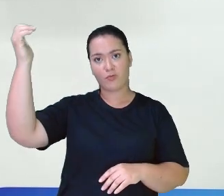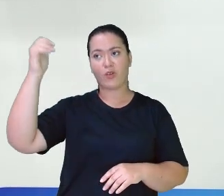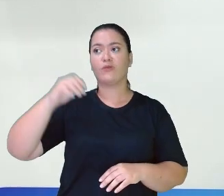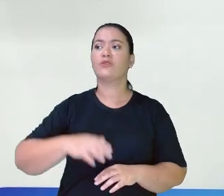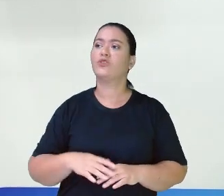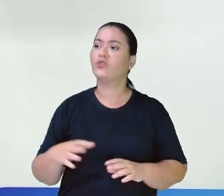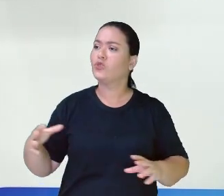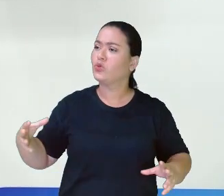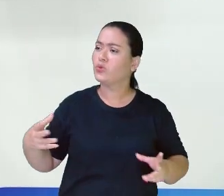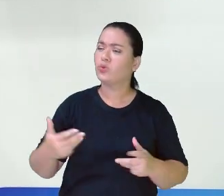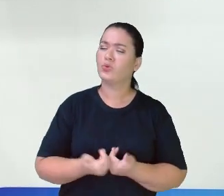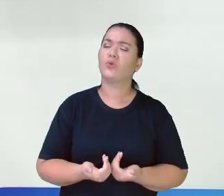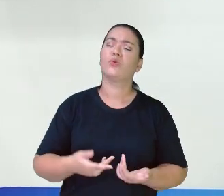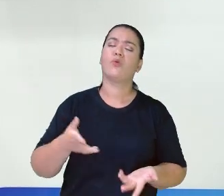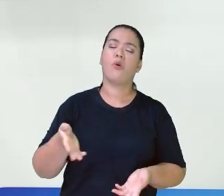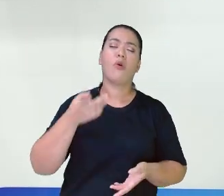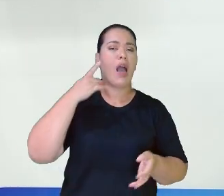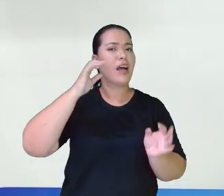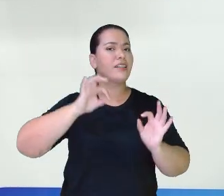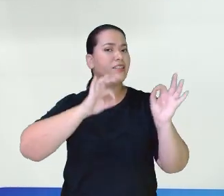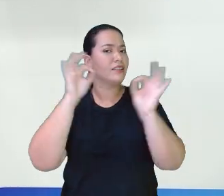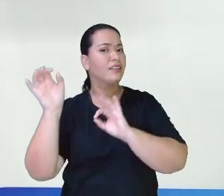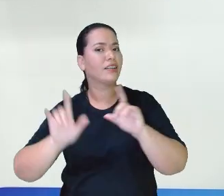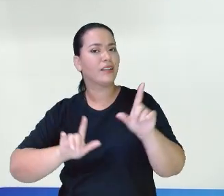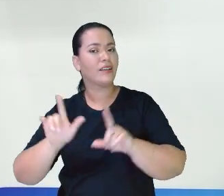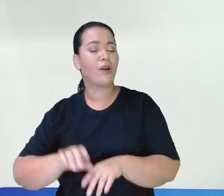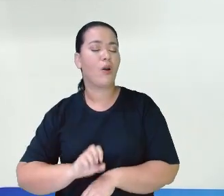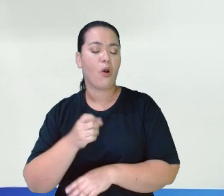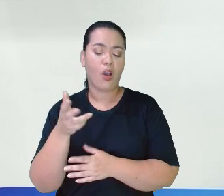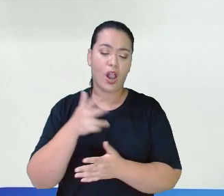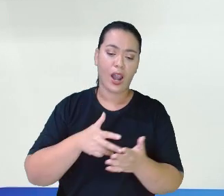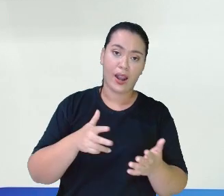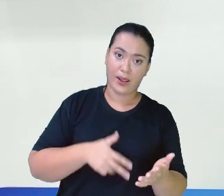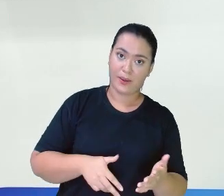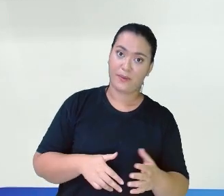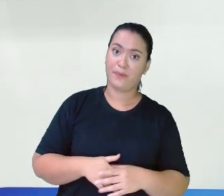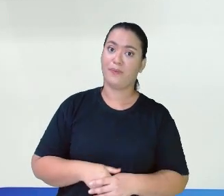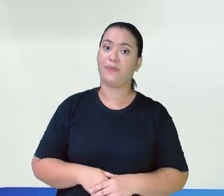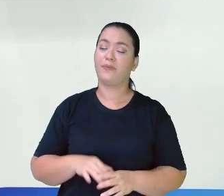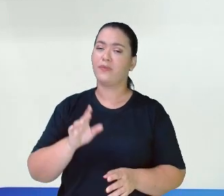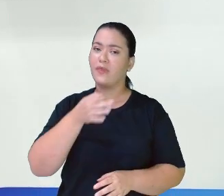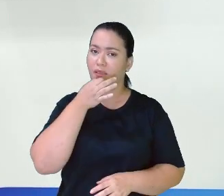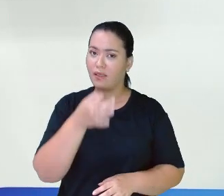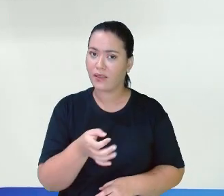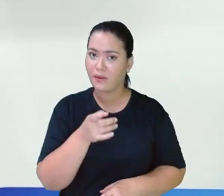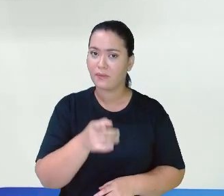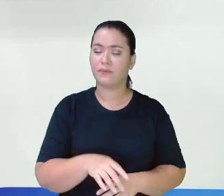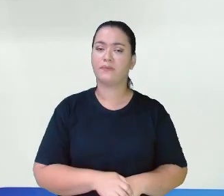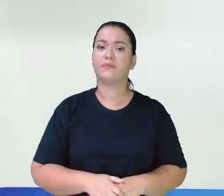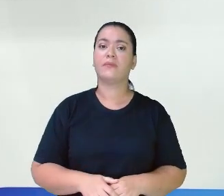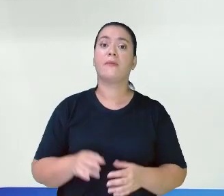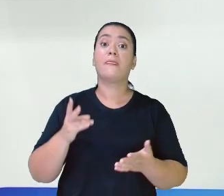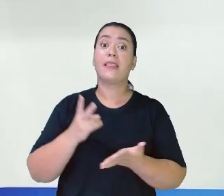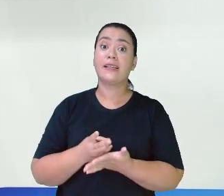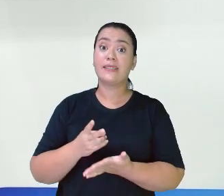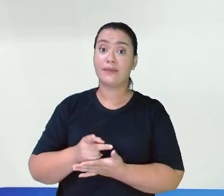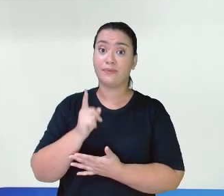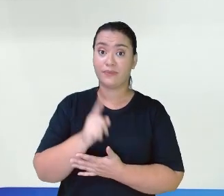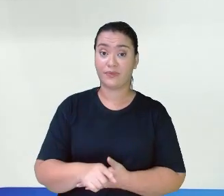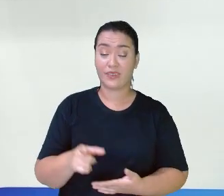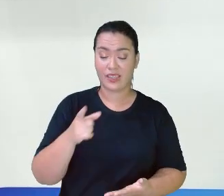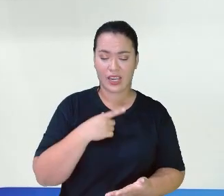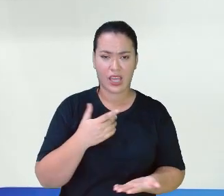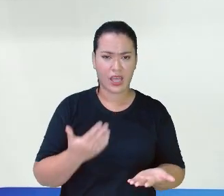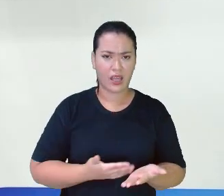todo mundo ou já leu, ou já assistiu, ou ambos. Deixa eu te dar uma dica. Sempre que uma obra for lançada